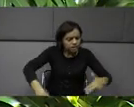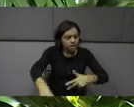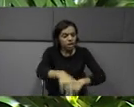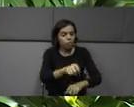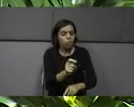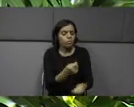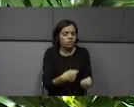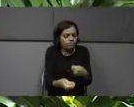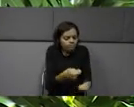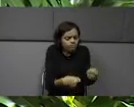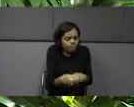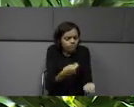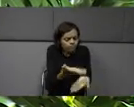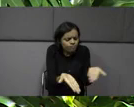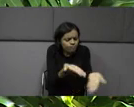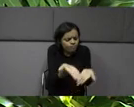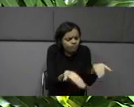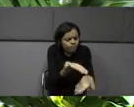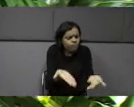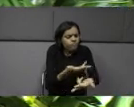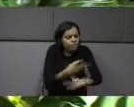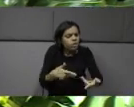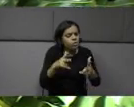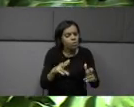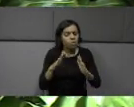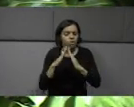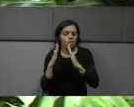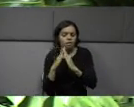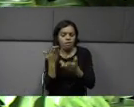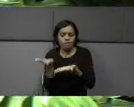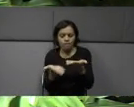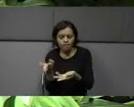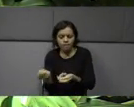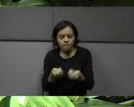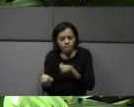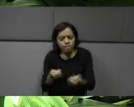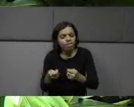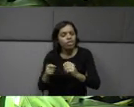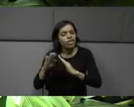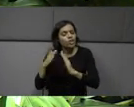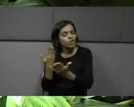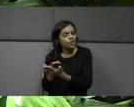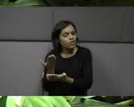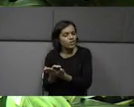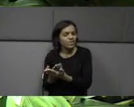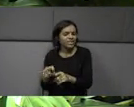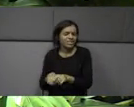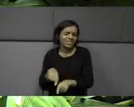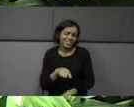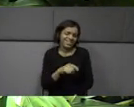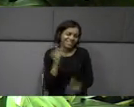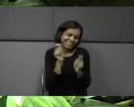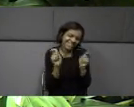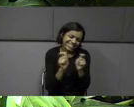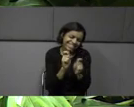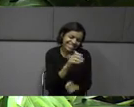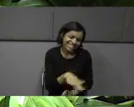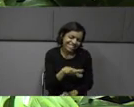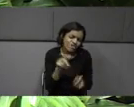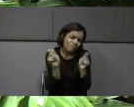com a sua casa com a sala de aula e com aquele entorno gente uma criança mais fofa do mundo aqui que ainda